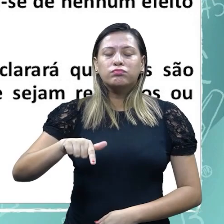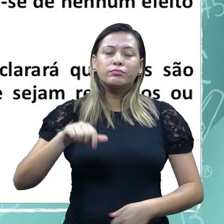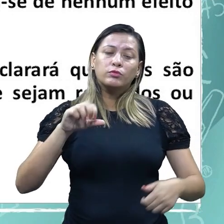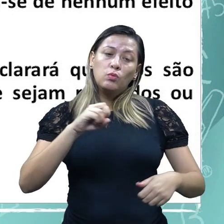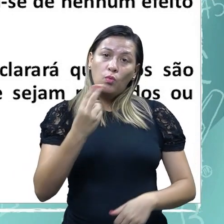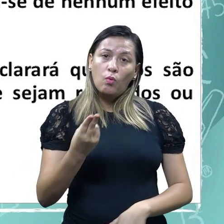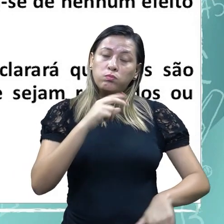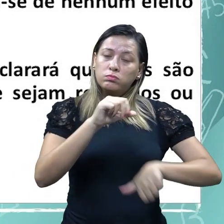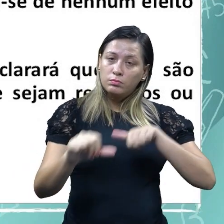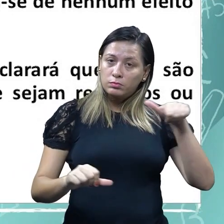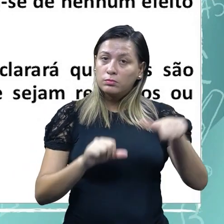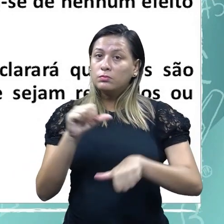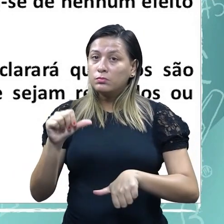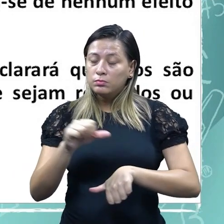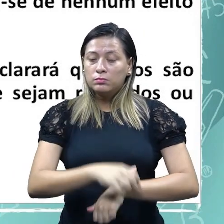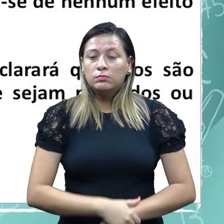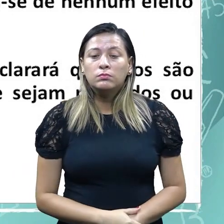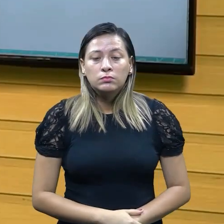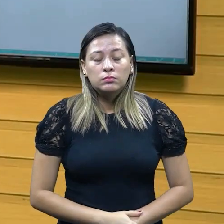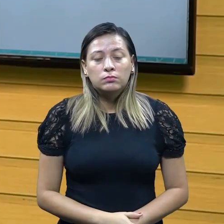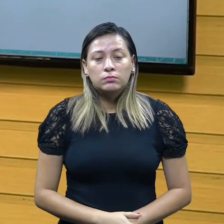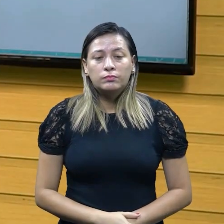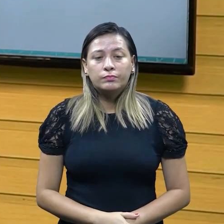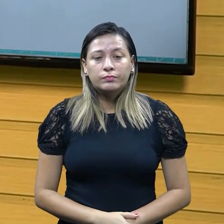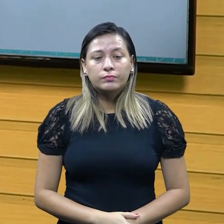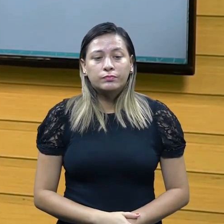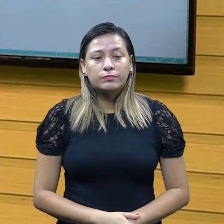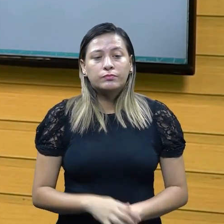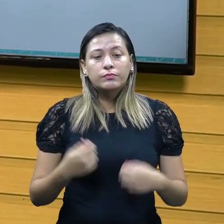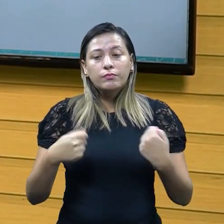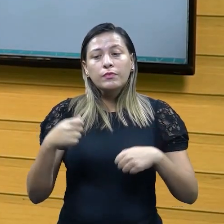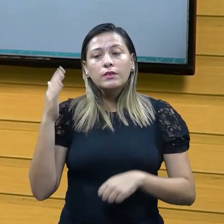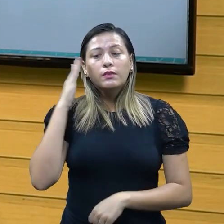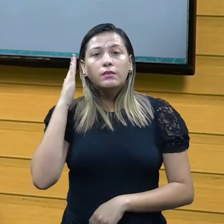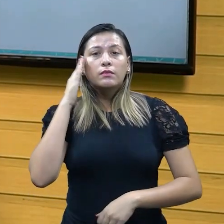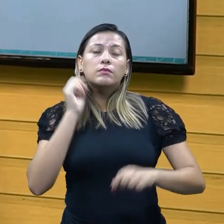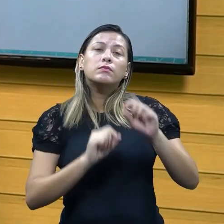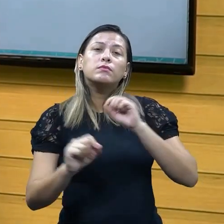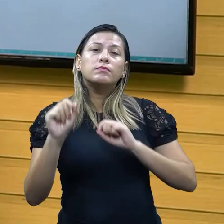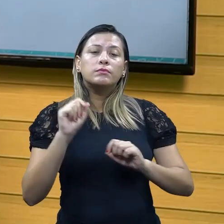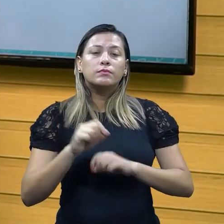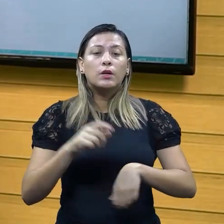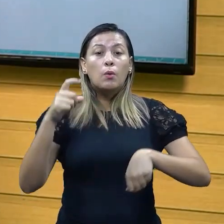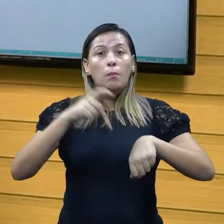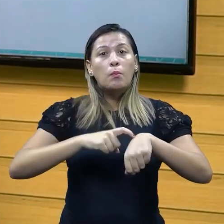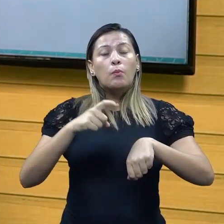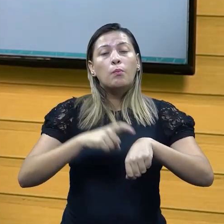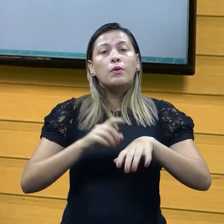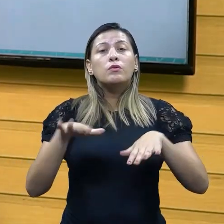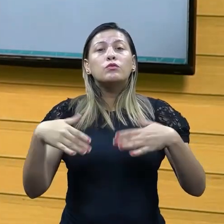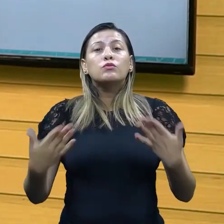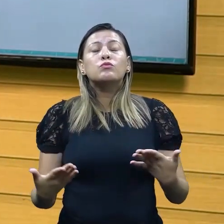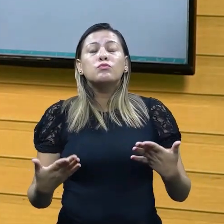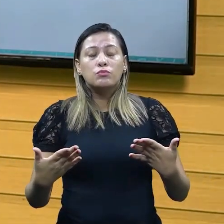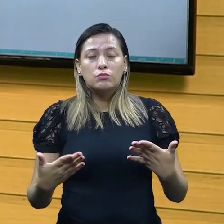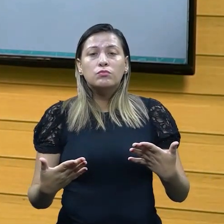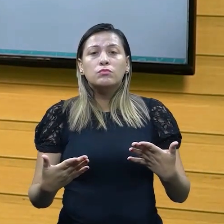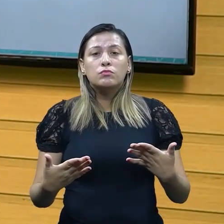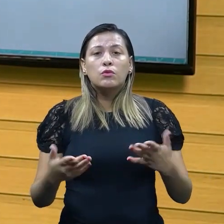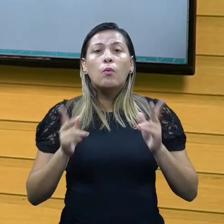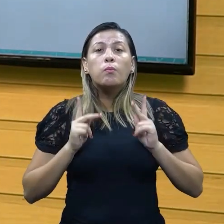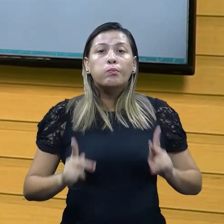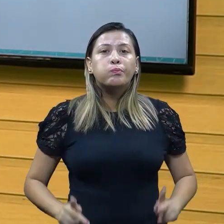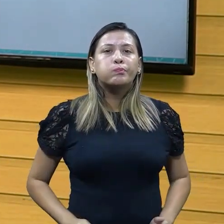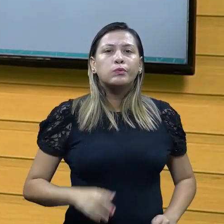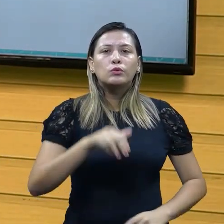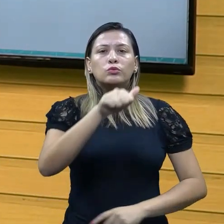repetidos ou retificados. E aí você precisa saber em que momento e qual é o ato. É por essa